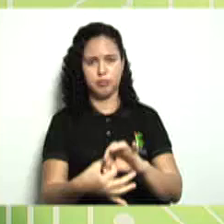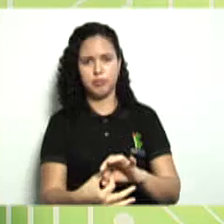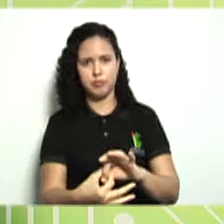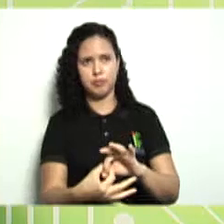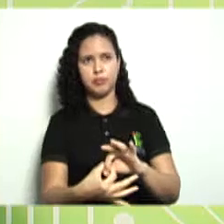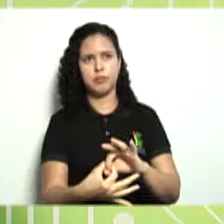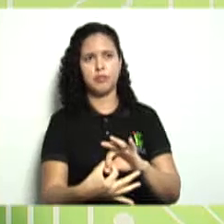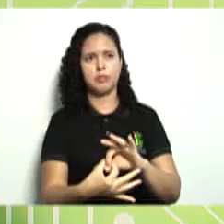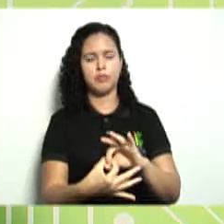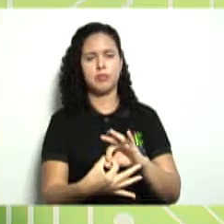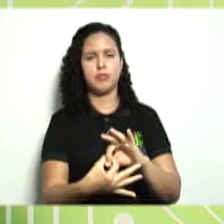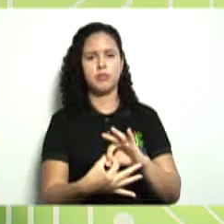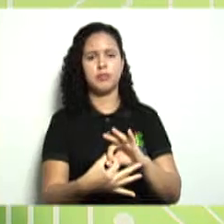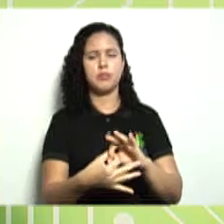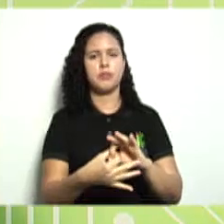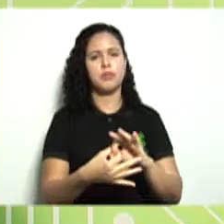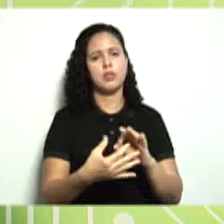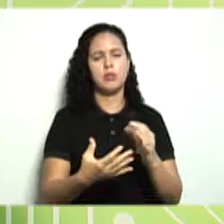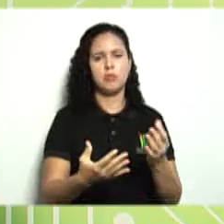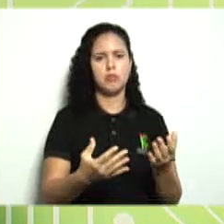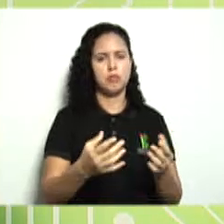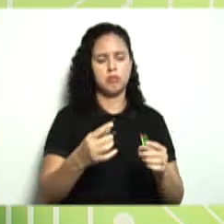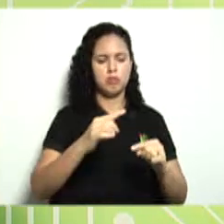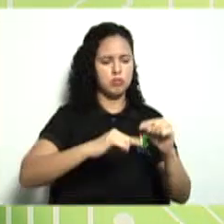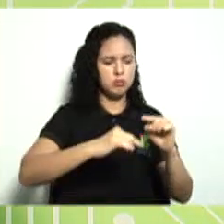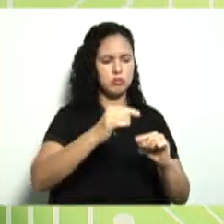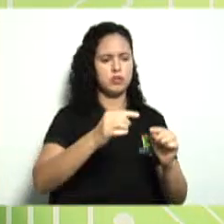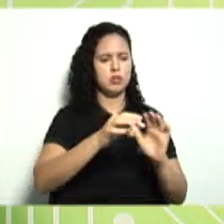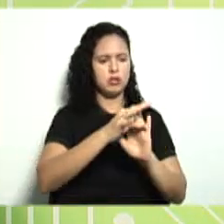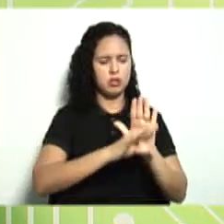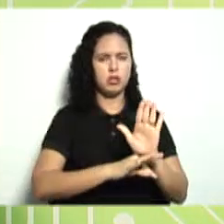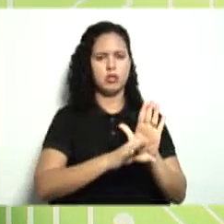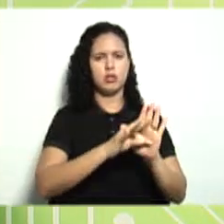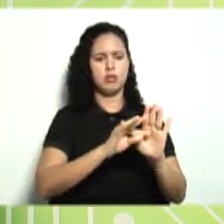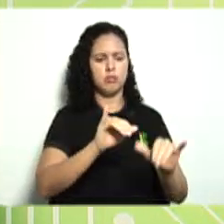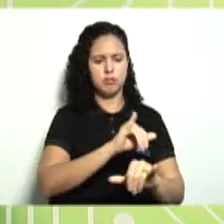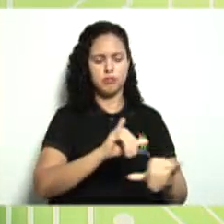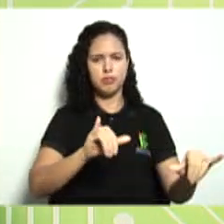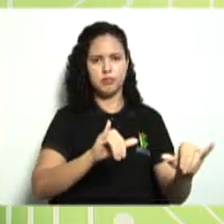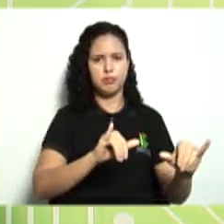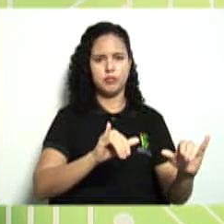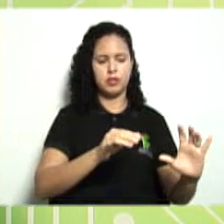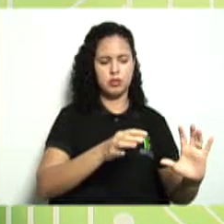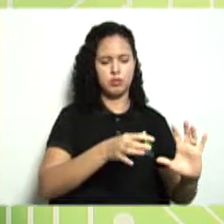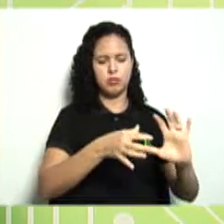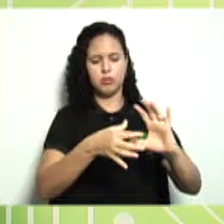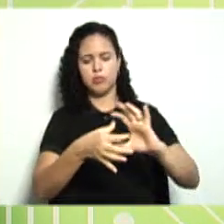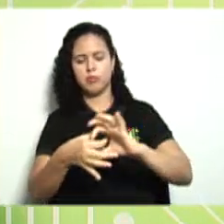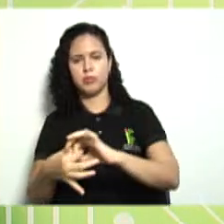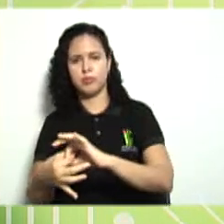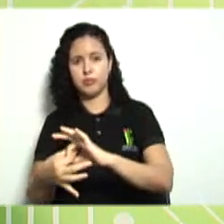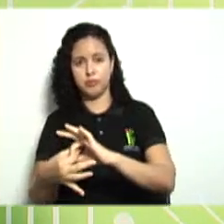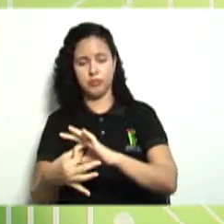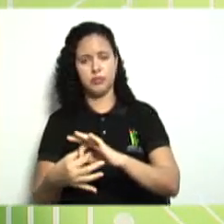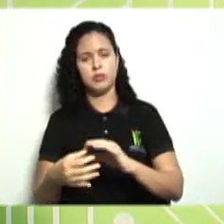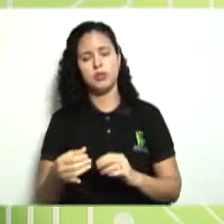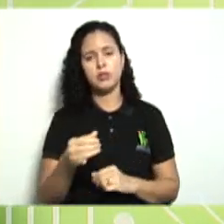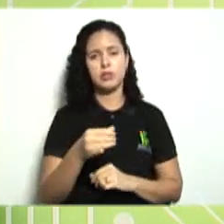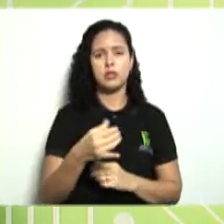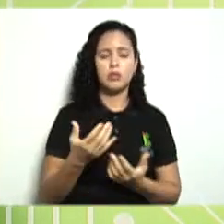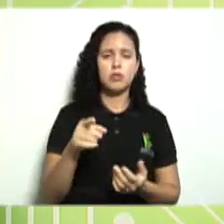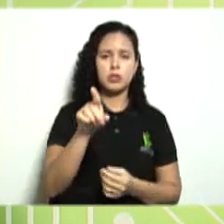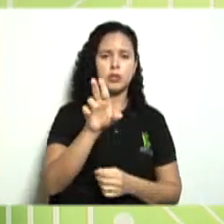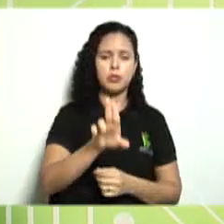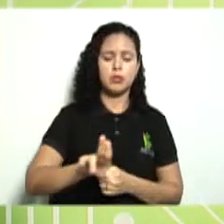né? Um objeto, um texto, uma informação, em alguma outra situação. Quando você está utilizando